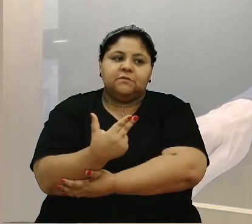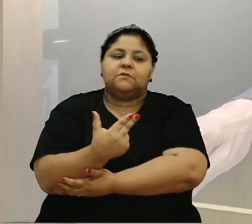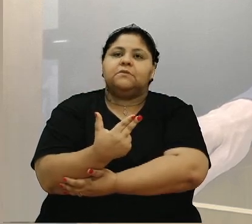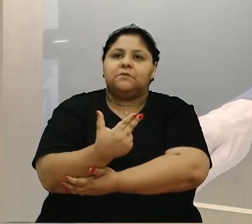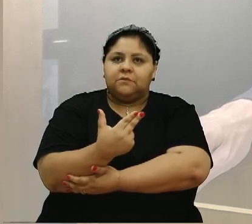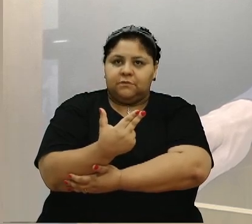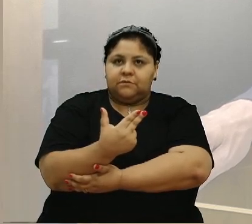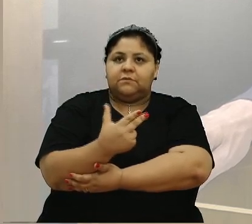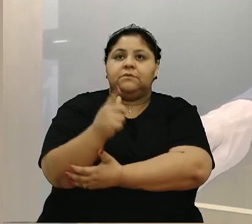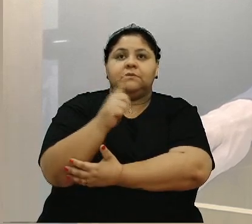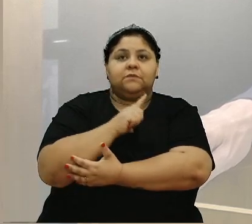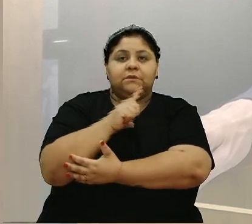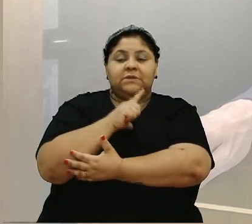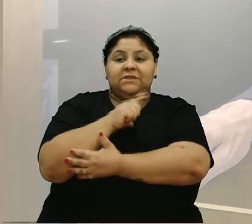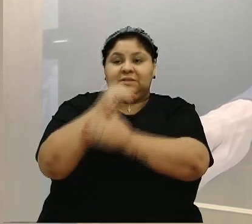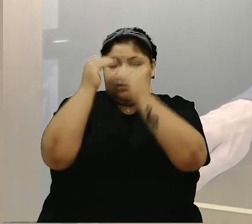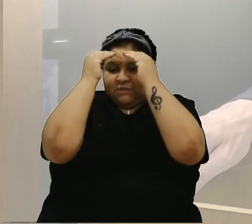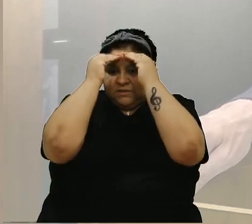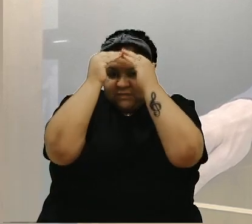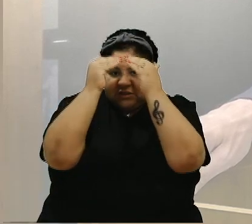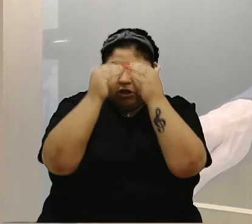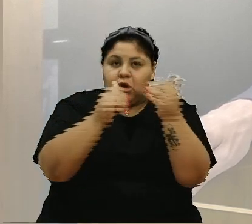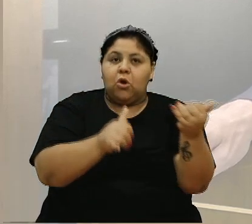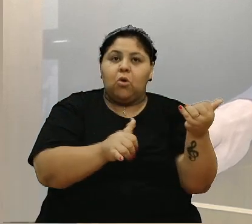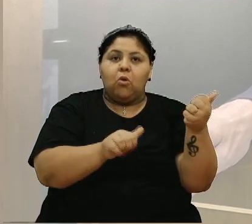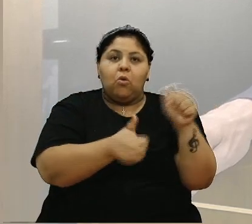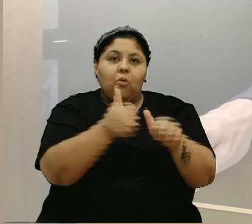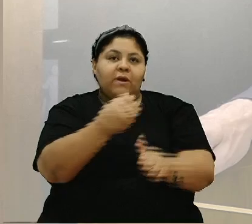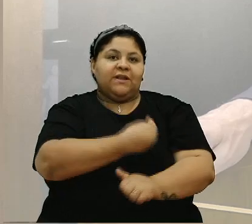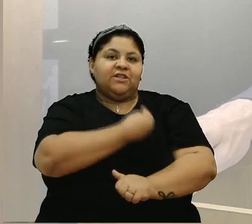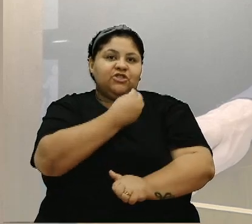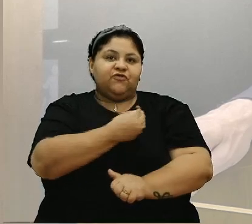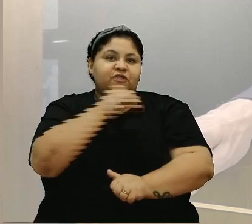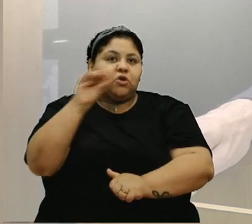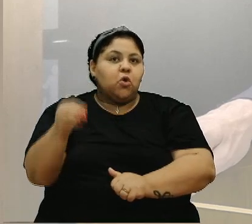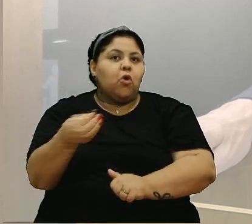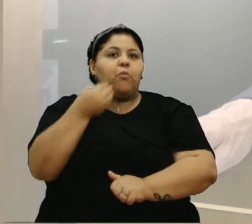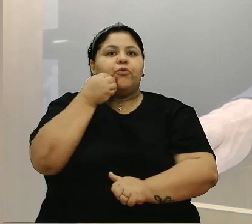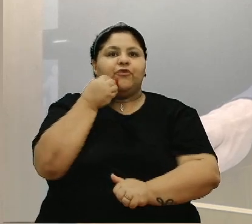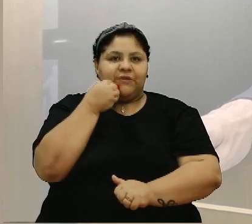precisam ter respeito, dignidade e oportunidade.